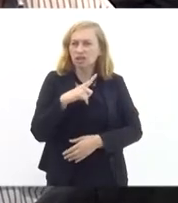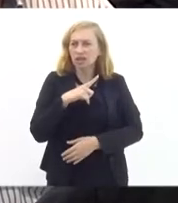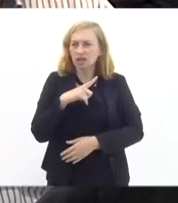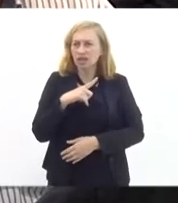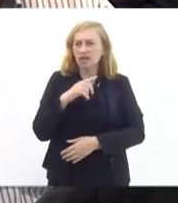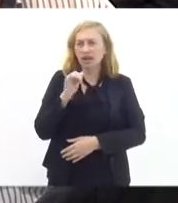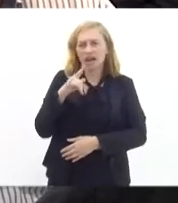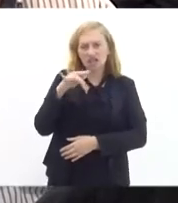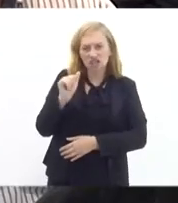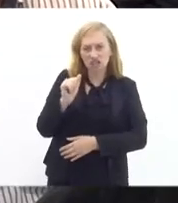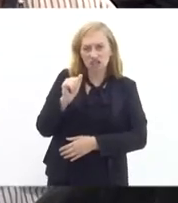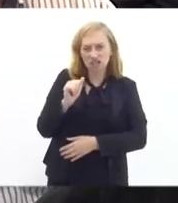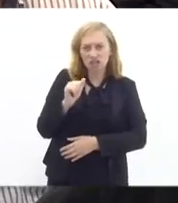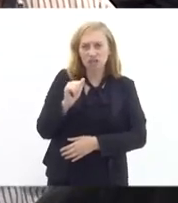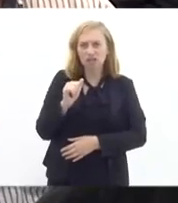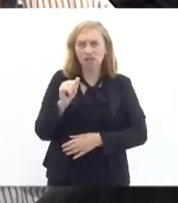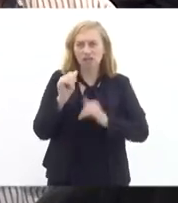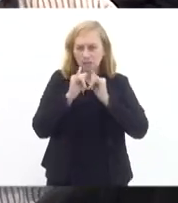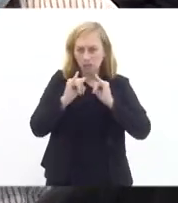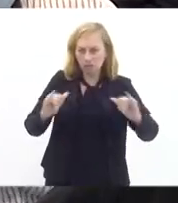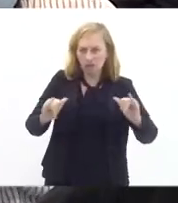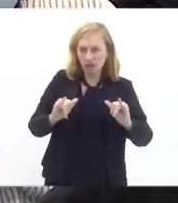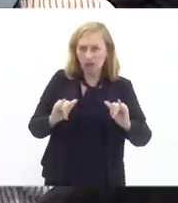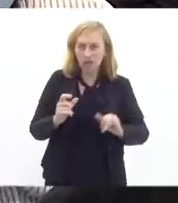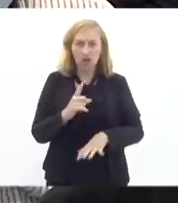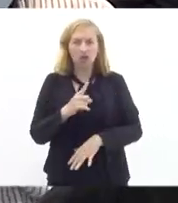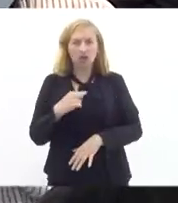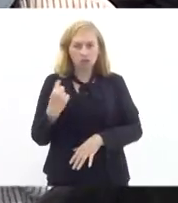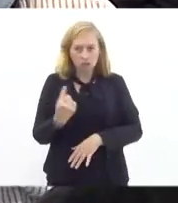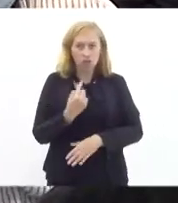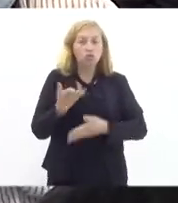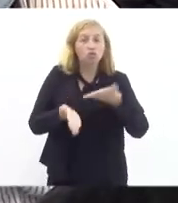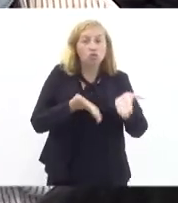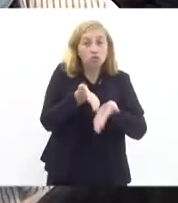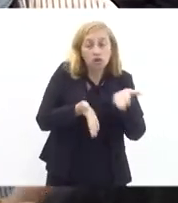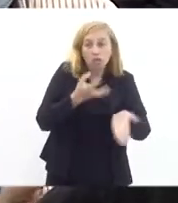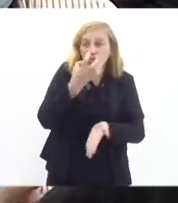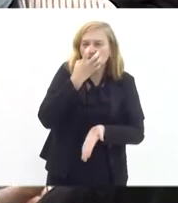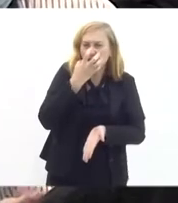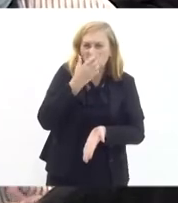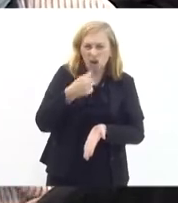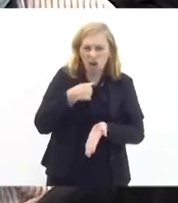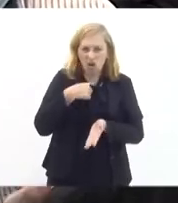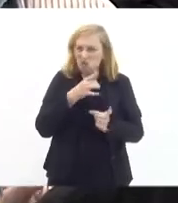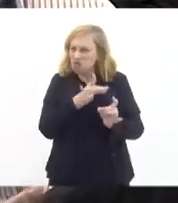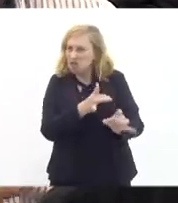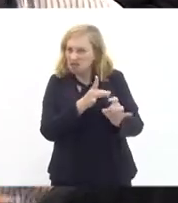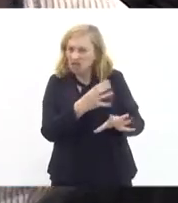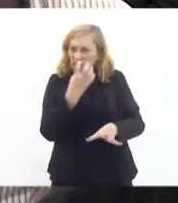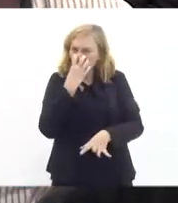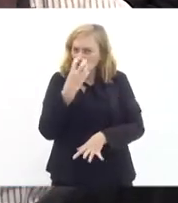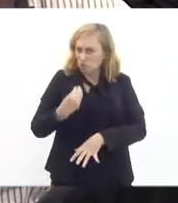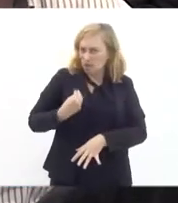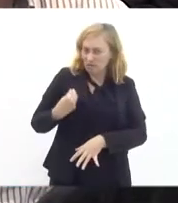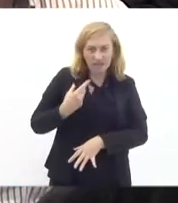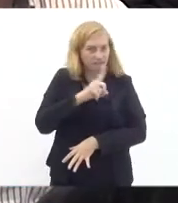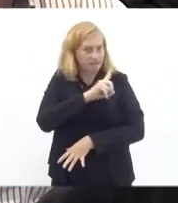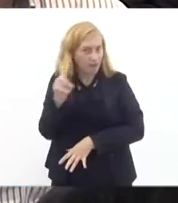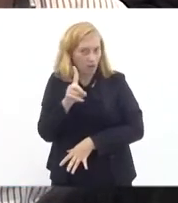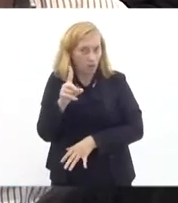administrador de empresa, chefe de cozinha, somos criadores. Não precisamos de vender cachorrinho para sobreviver, muito pelo